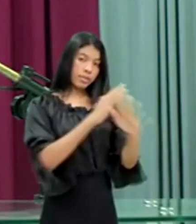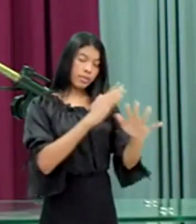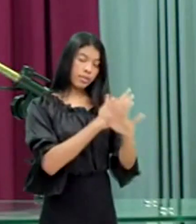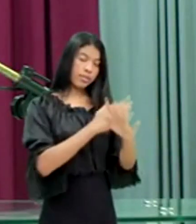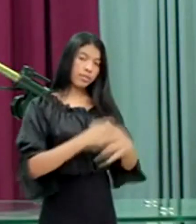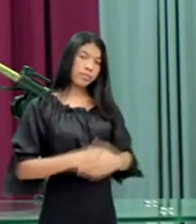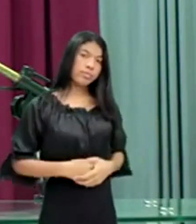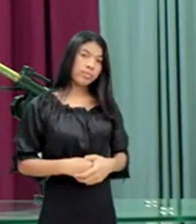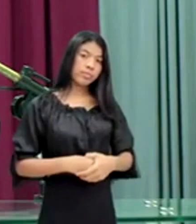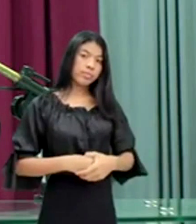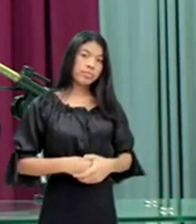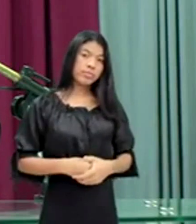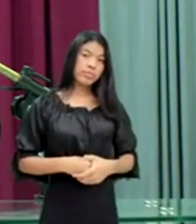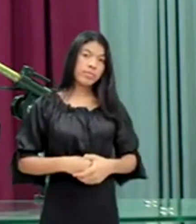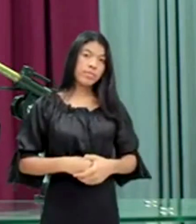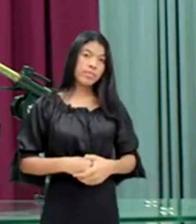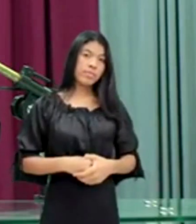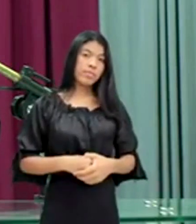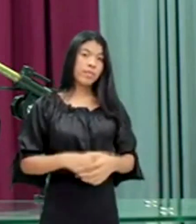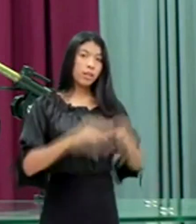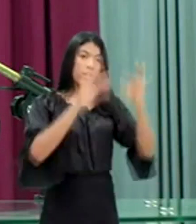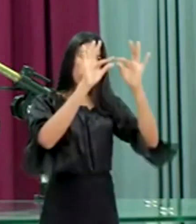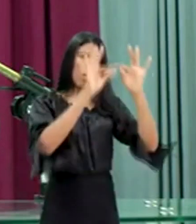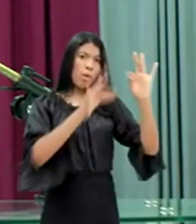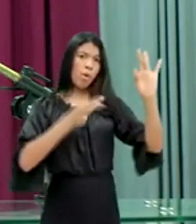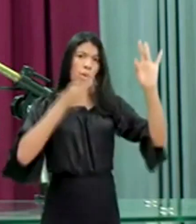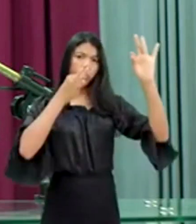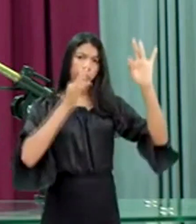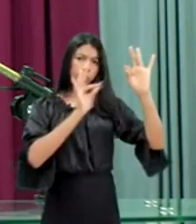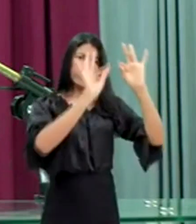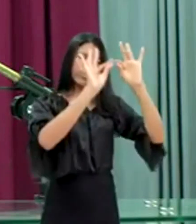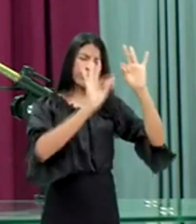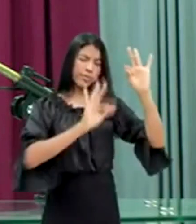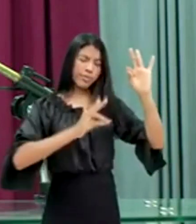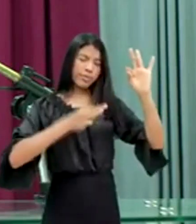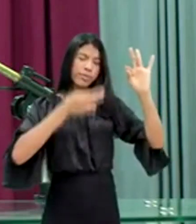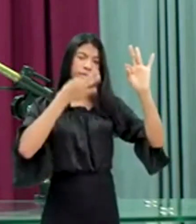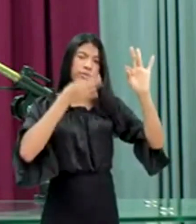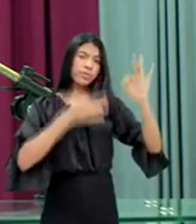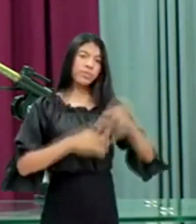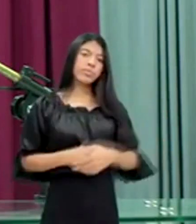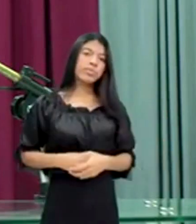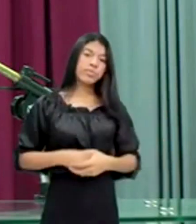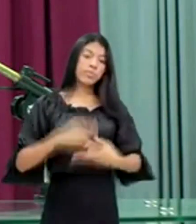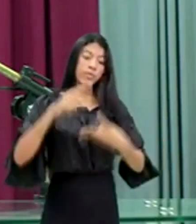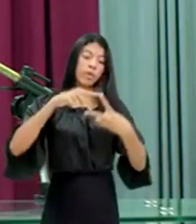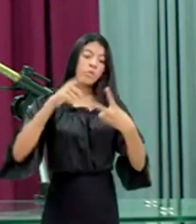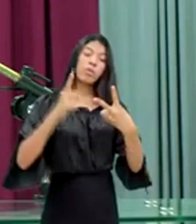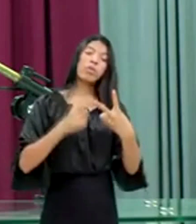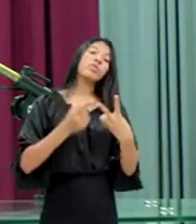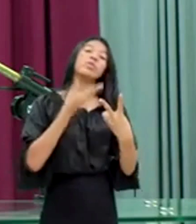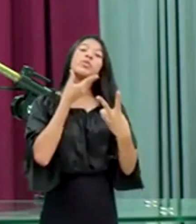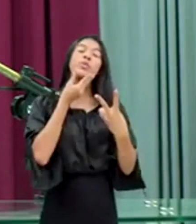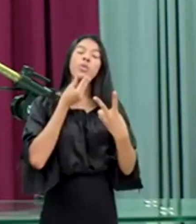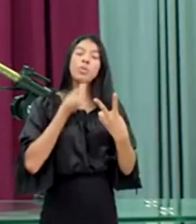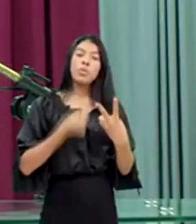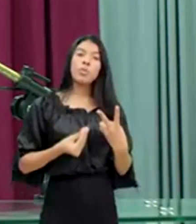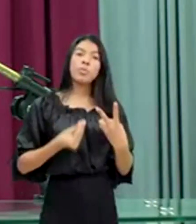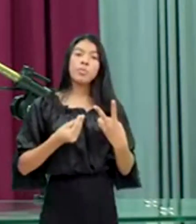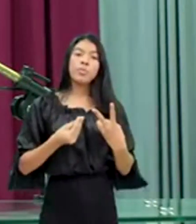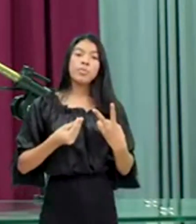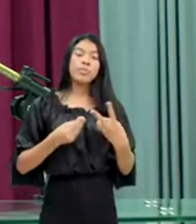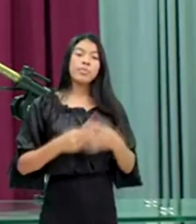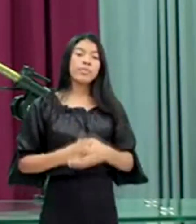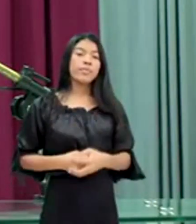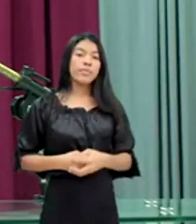E um cacho de uvas que 2 homens traziam numa haste. Para você ter ideia